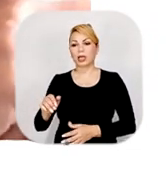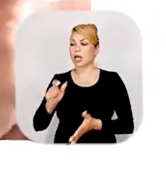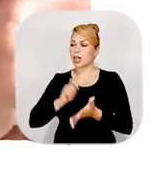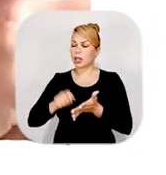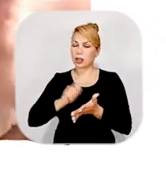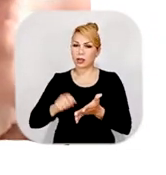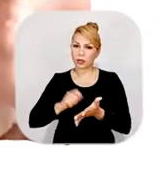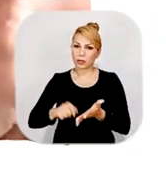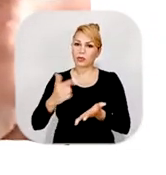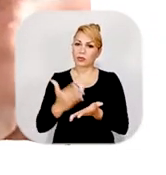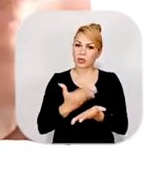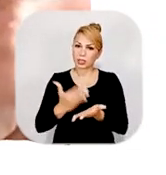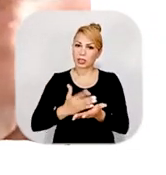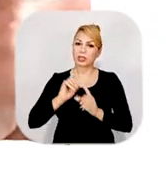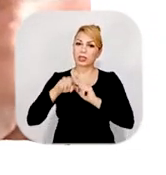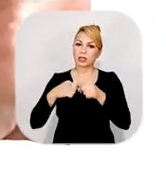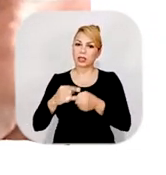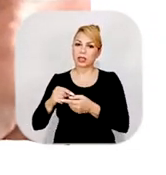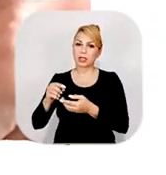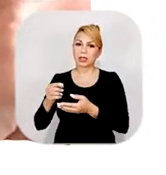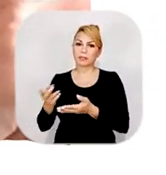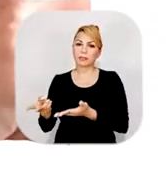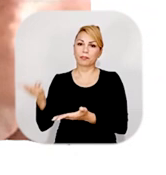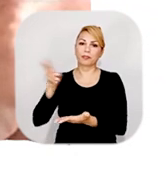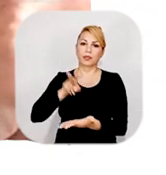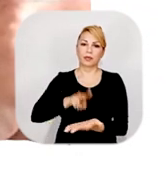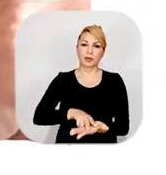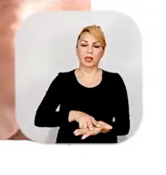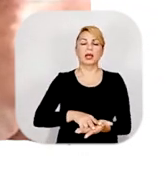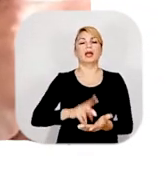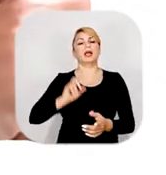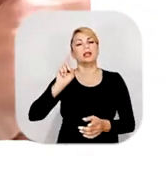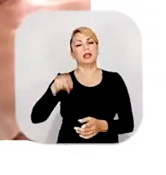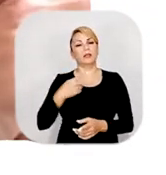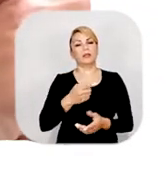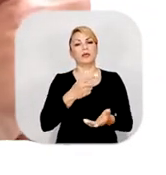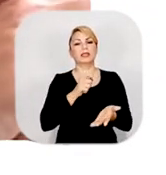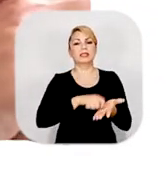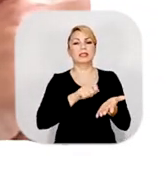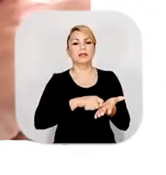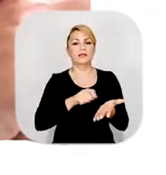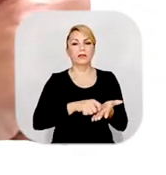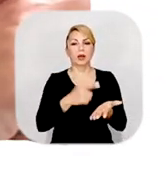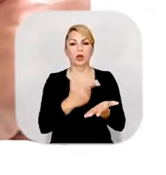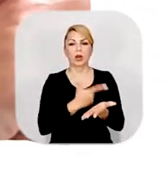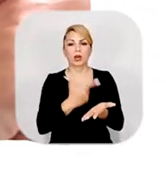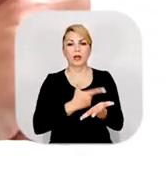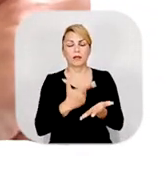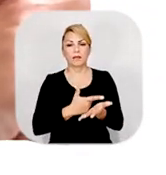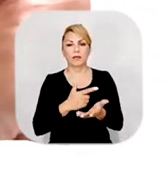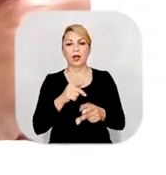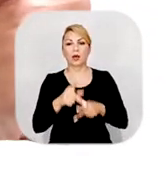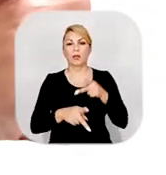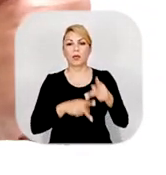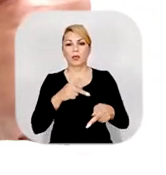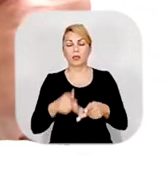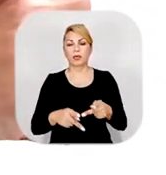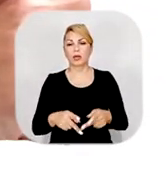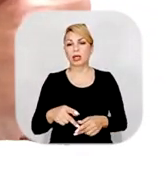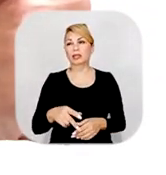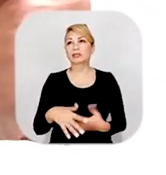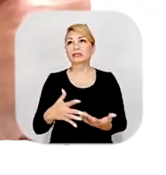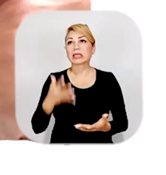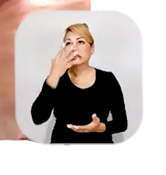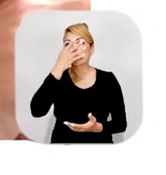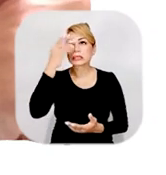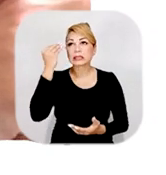tinha vivenciado, mas depois, quando ele foi escrever esse livro mais popular, ele lembrava de coisas que ele não anotou, né? Então,